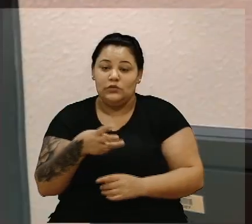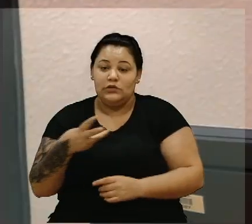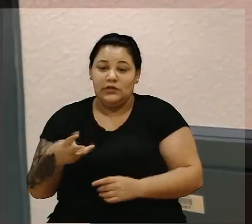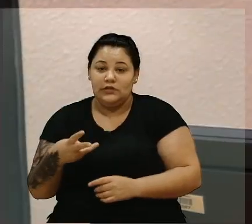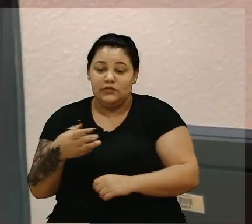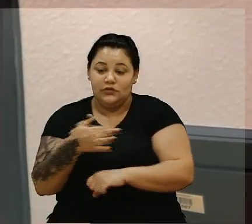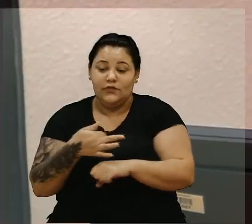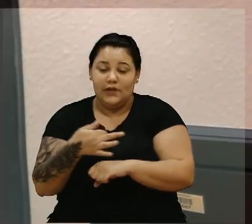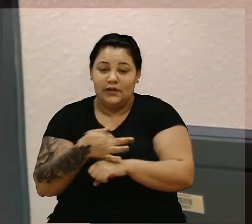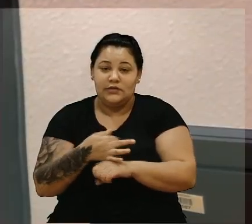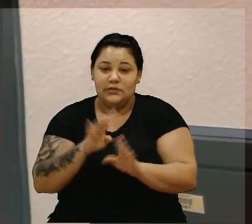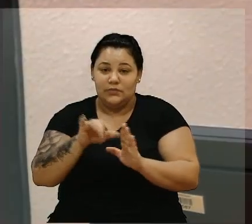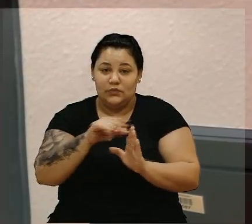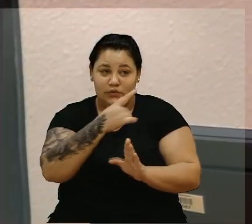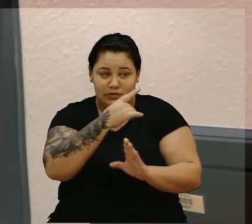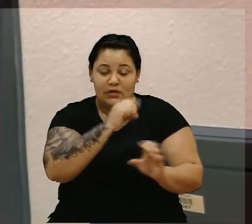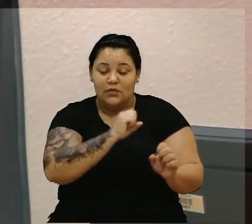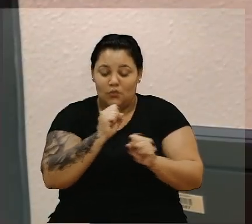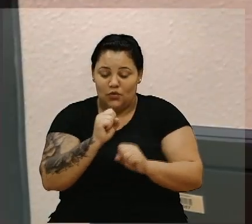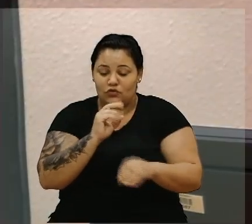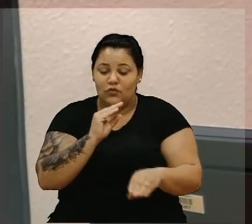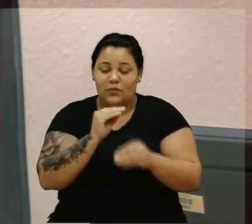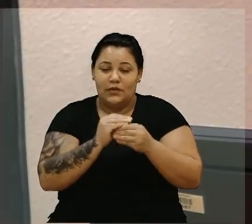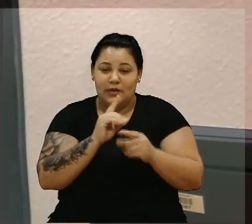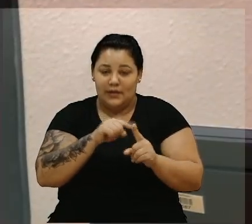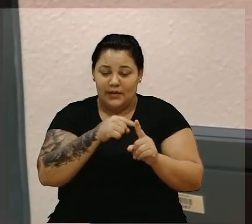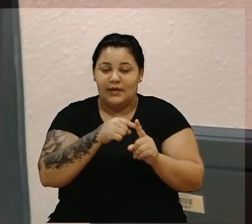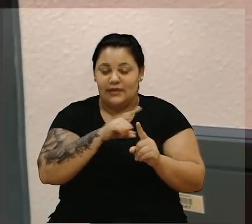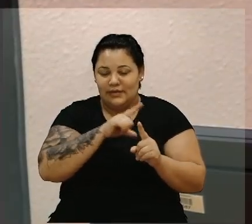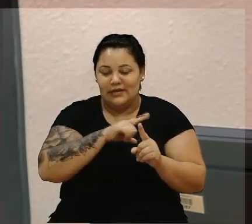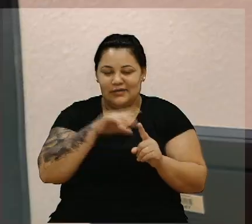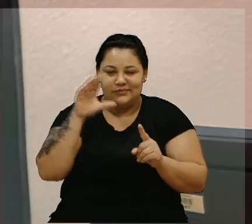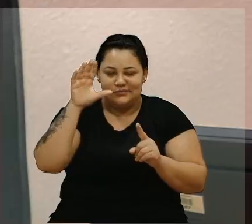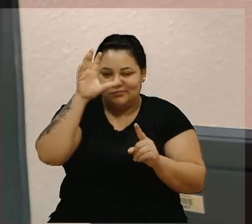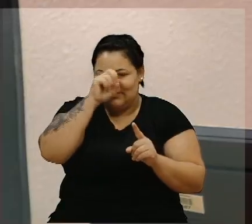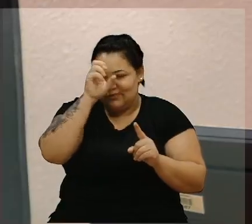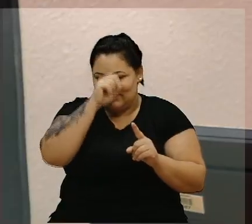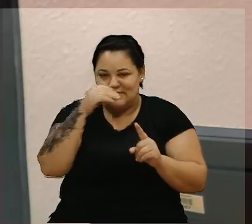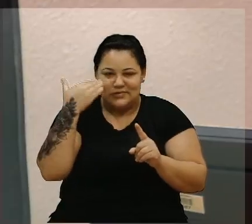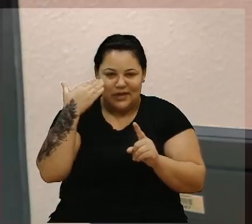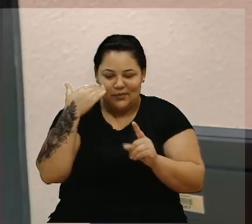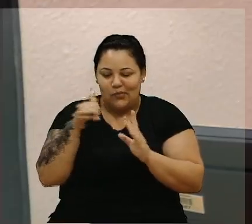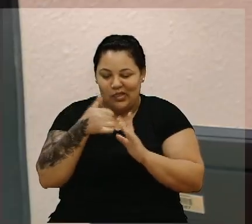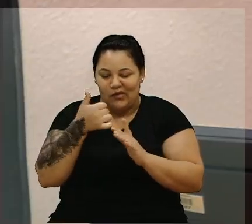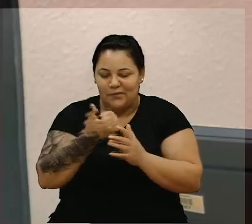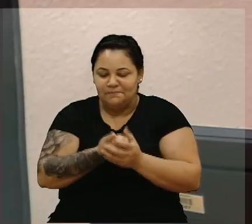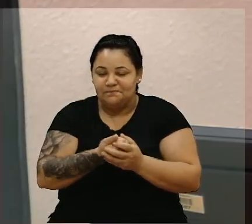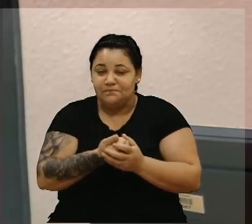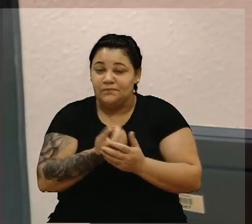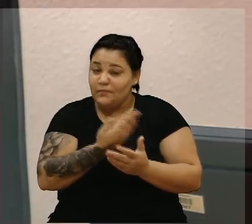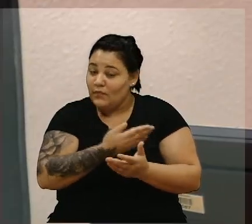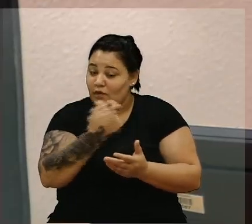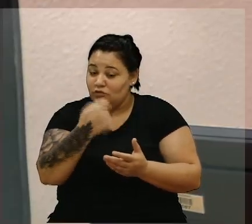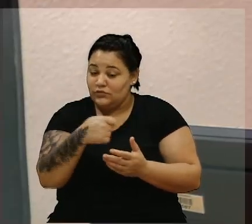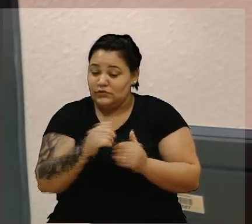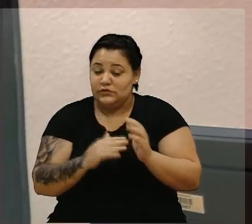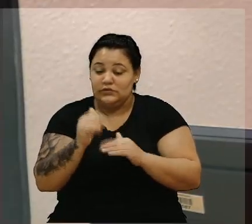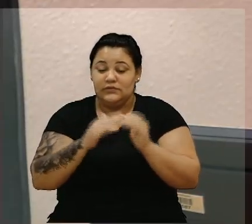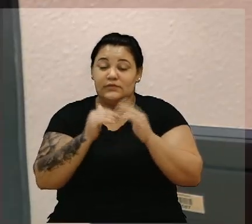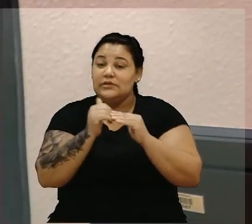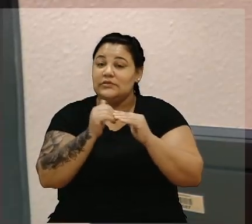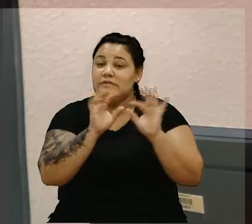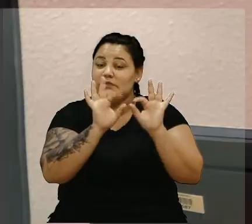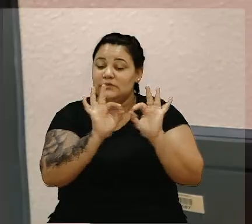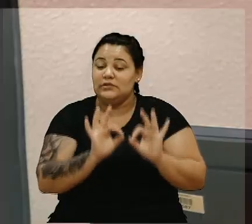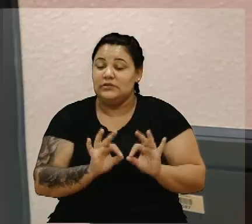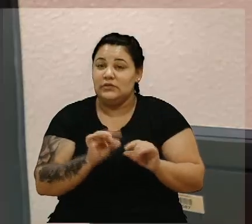pois o doutor Adão pode complementar com mais sabedoria e conhecimento do que eu. Então, a gente precisa avançar nesses aspectos,